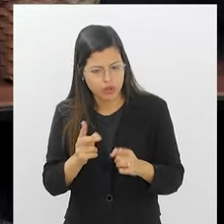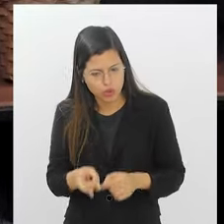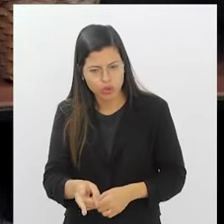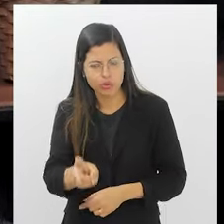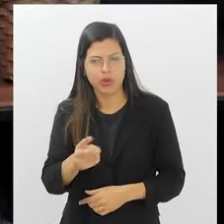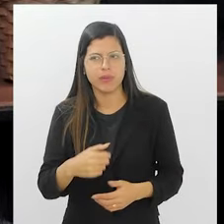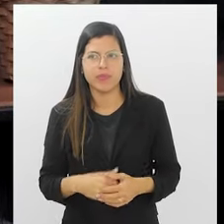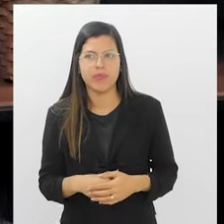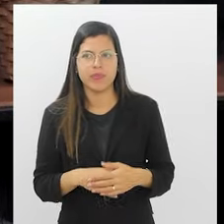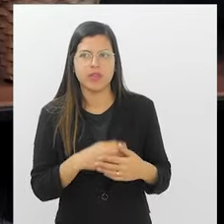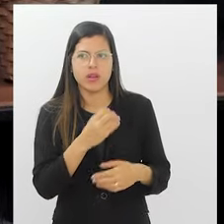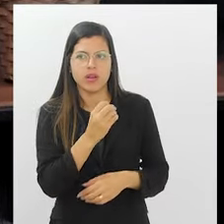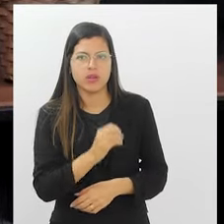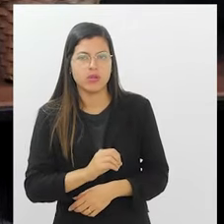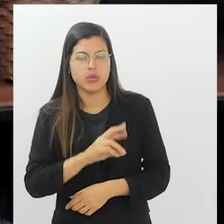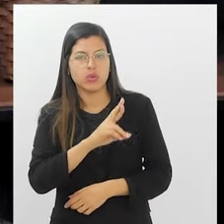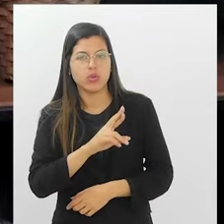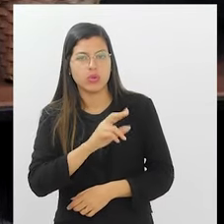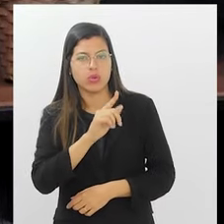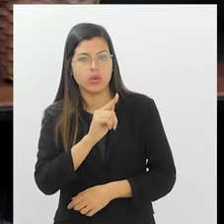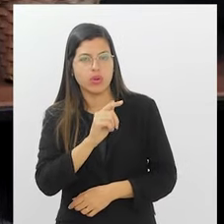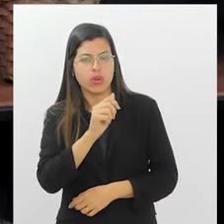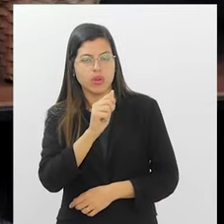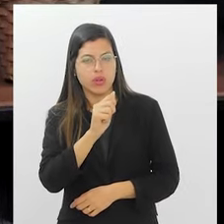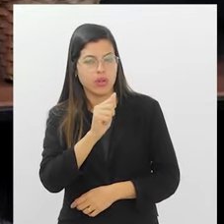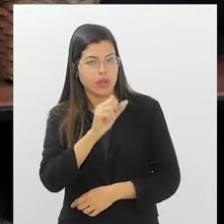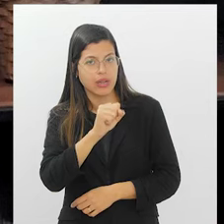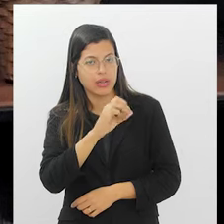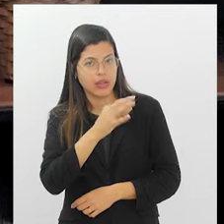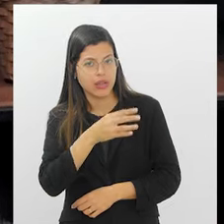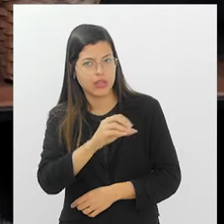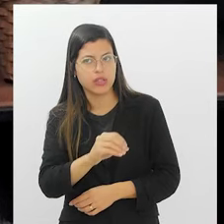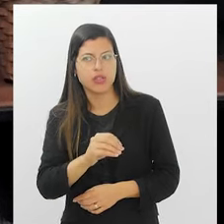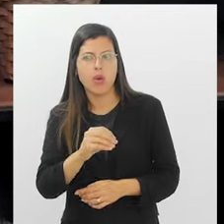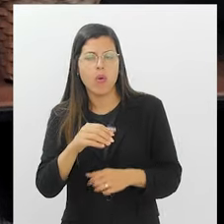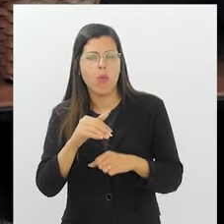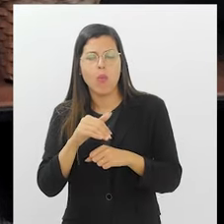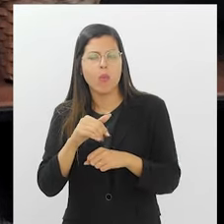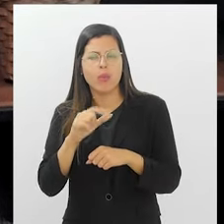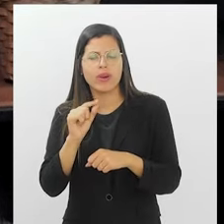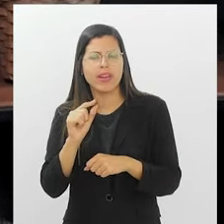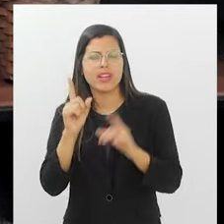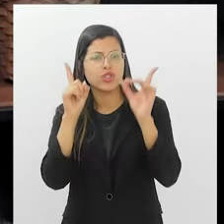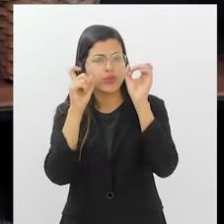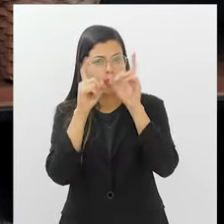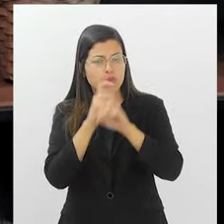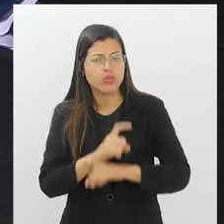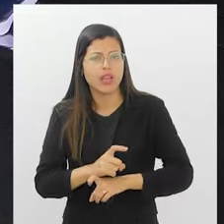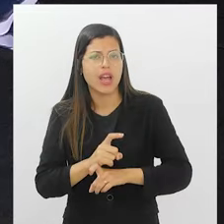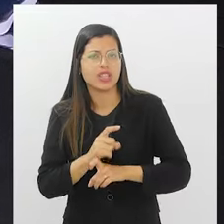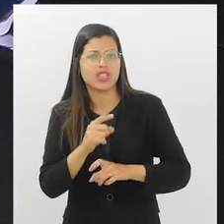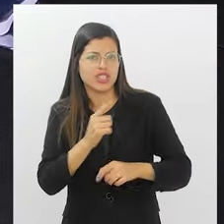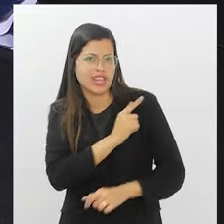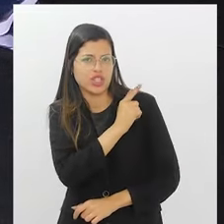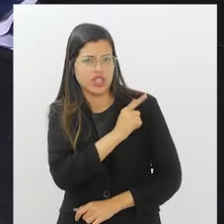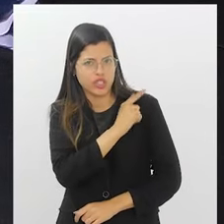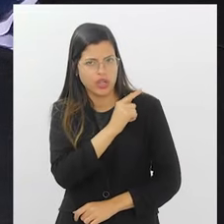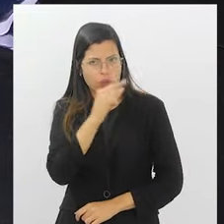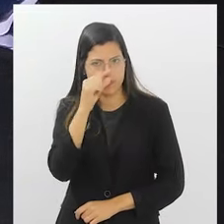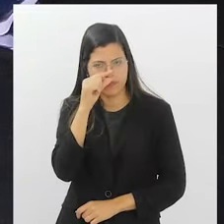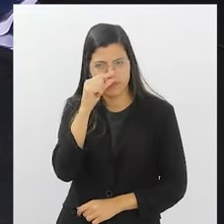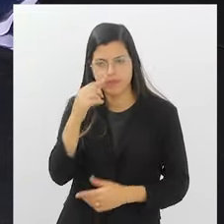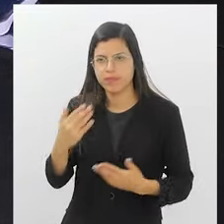mas sempre. Exato. Doutor Gastão, qual a maior dificuldade na avaliação do senhor hoje da pestalose? A